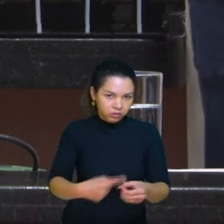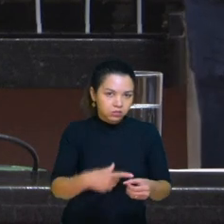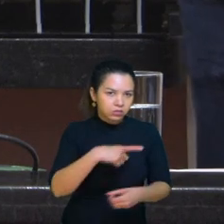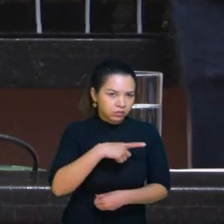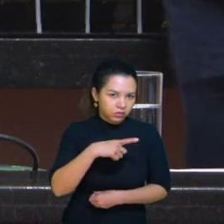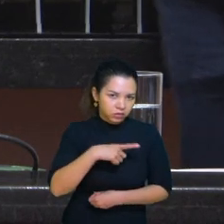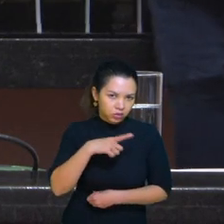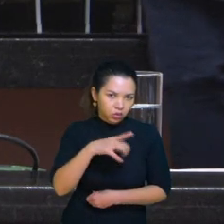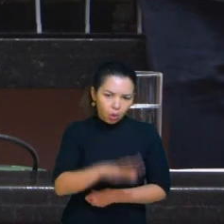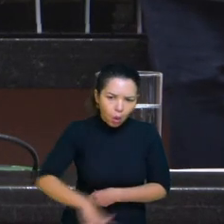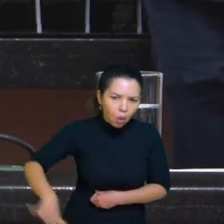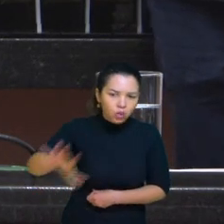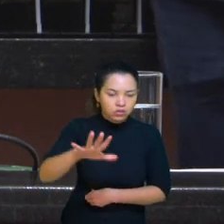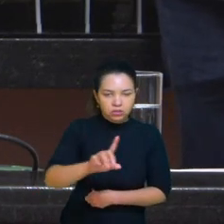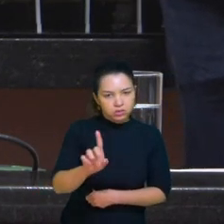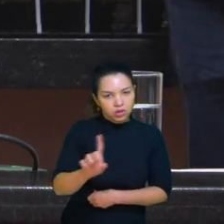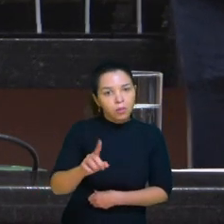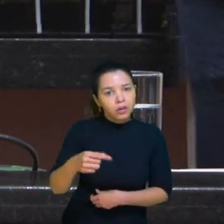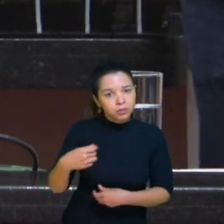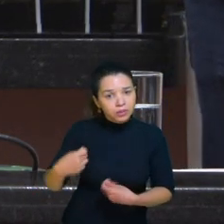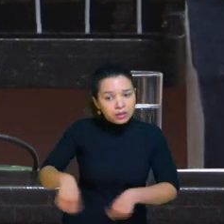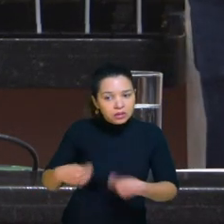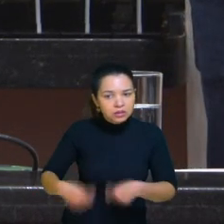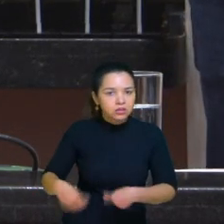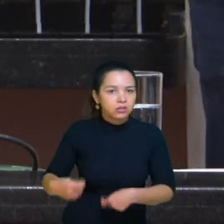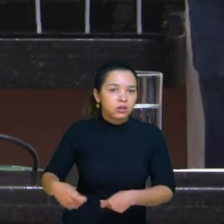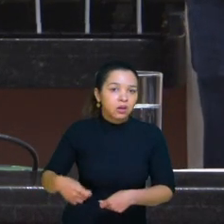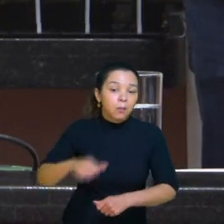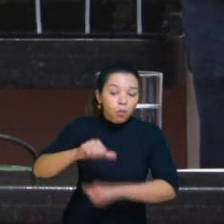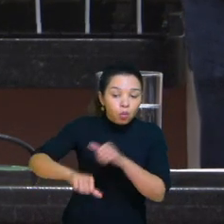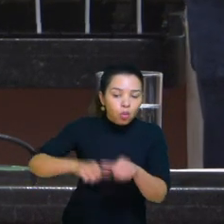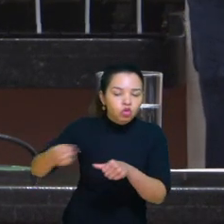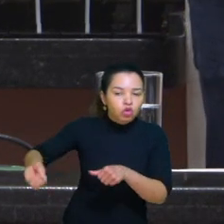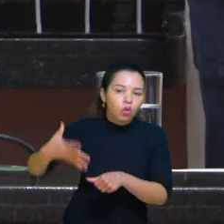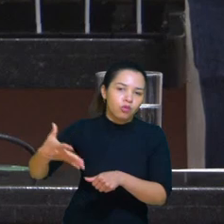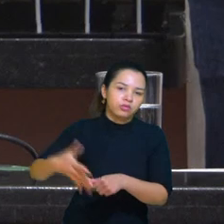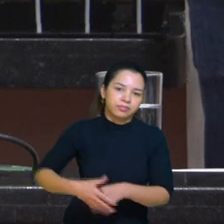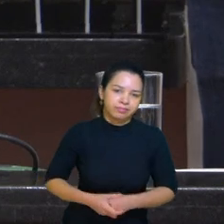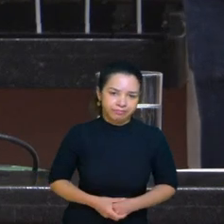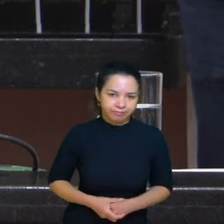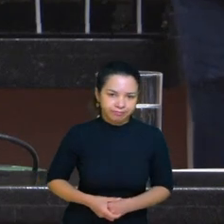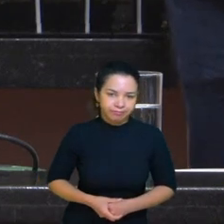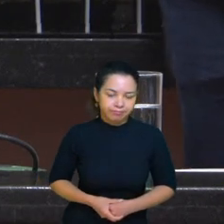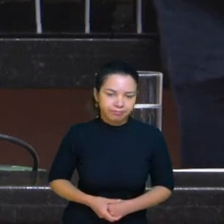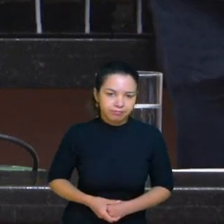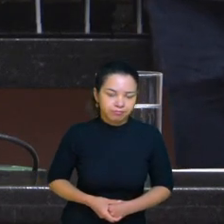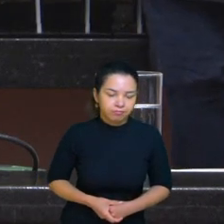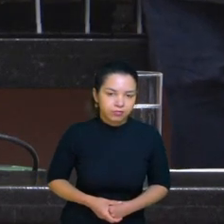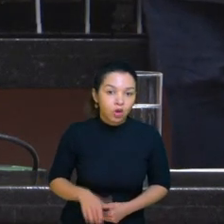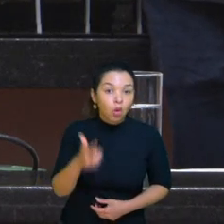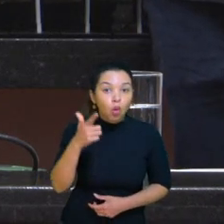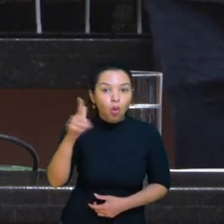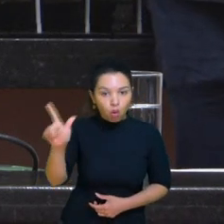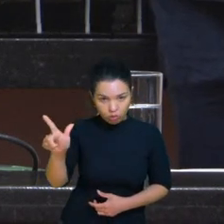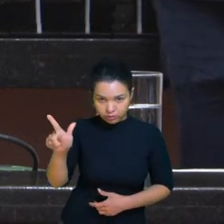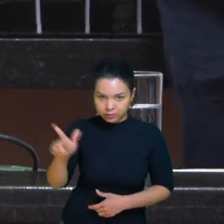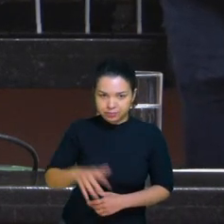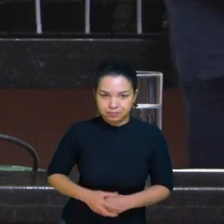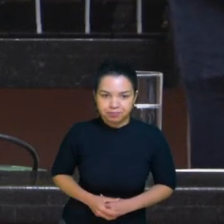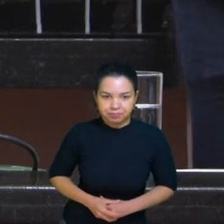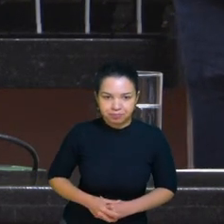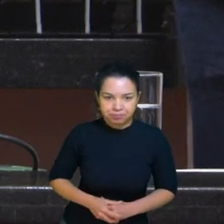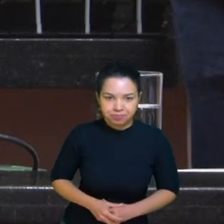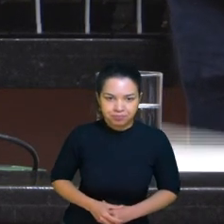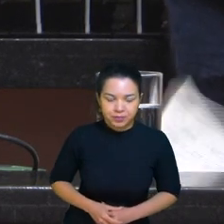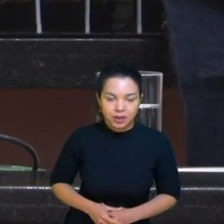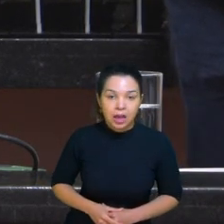todos mas elas precisam ser atualizadas né atualização disso outra questão é a política de Formação